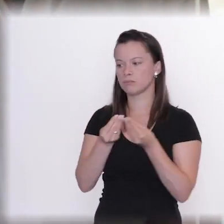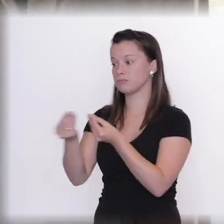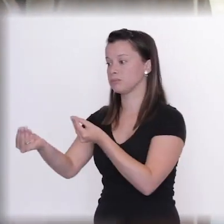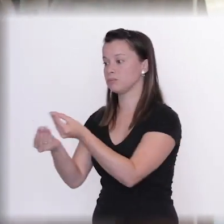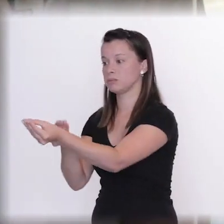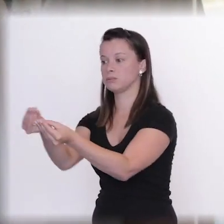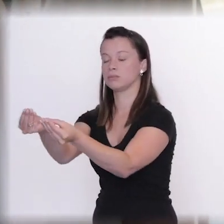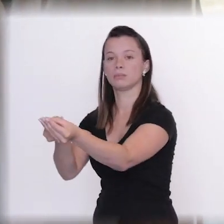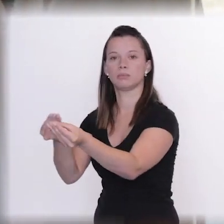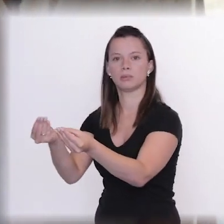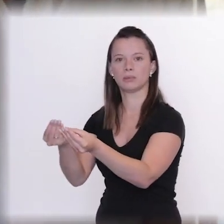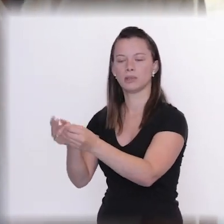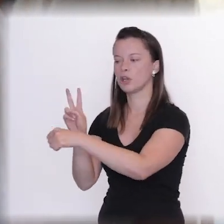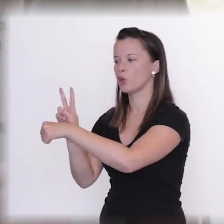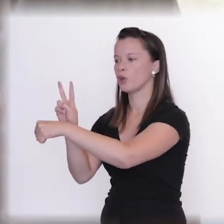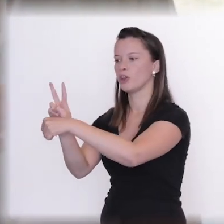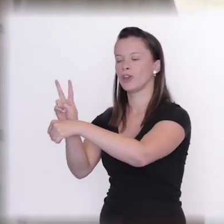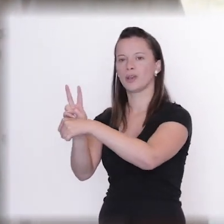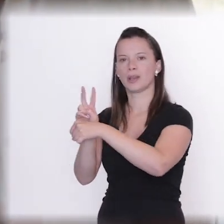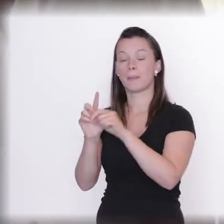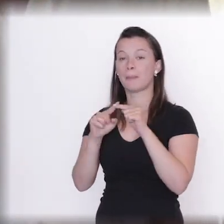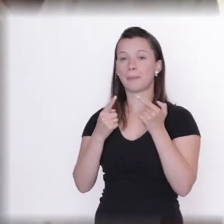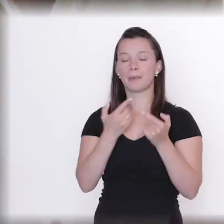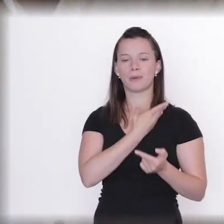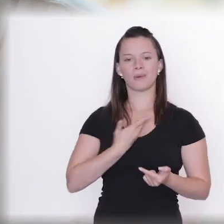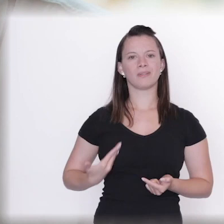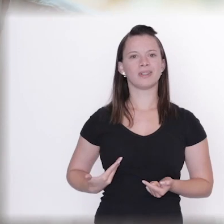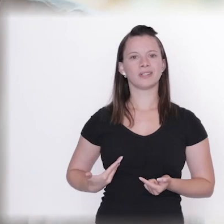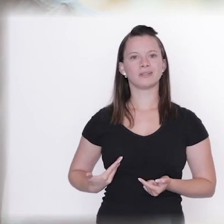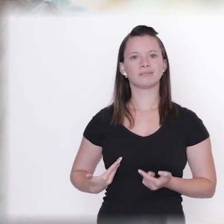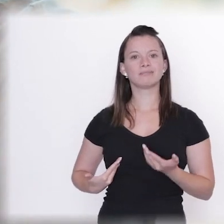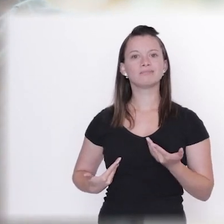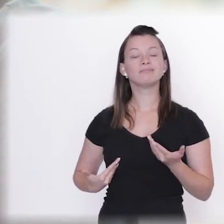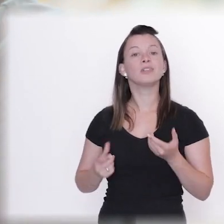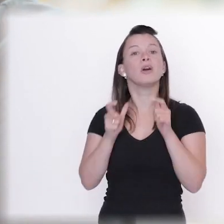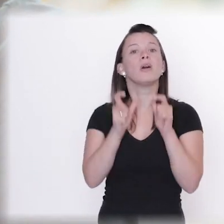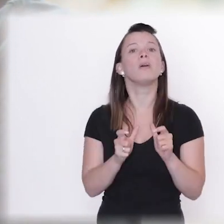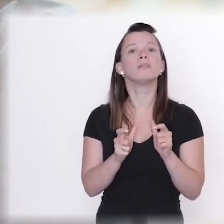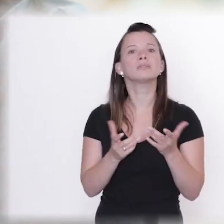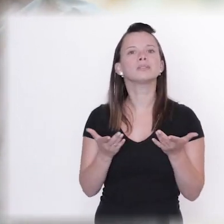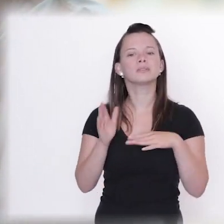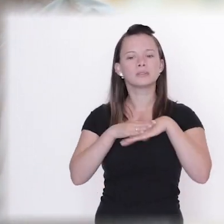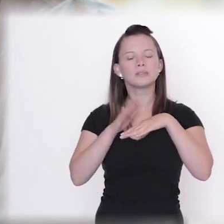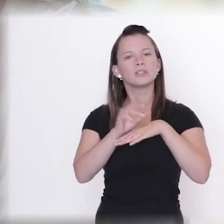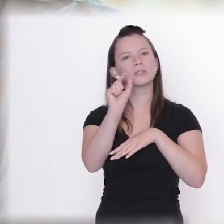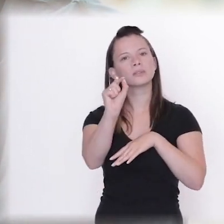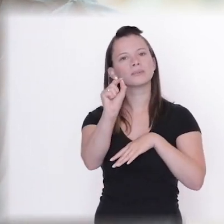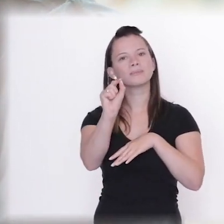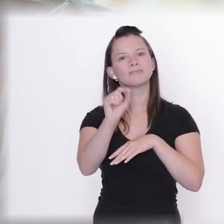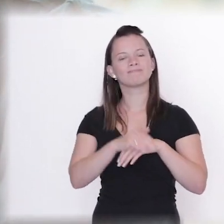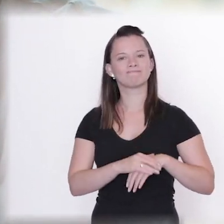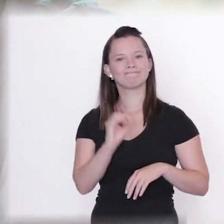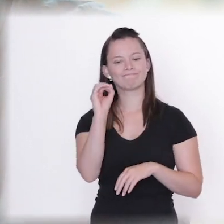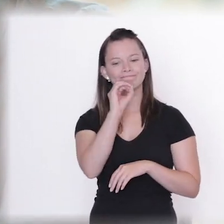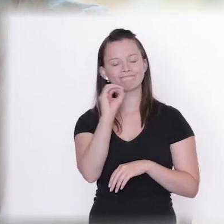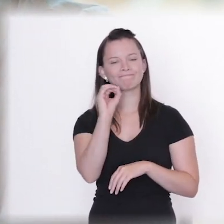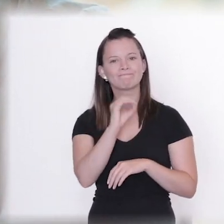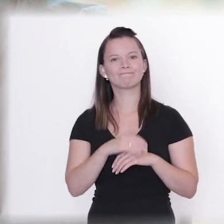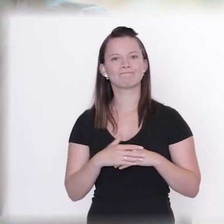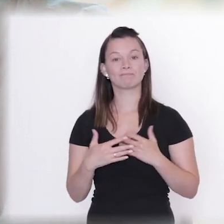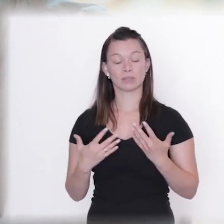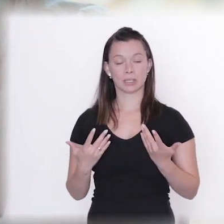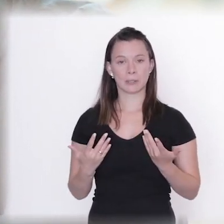pessoas. Esse é um Estado ausente, entendeu? Nesse sentido, ele é ausente. O quadrante sudoeste de São Paulo ele é muito emblemático, né? Porque ele